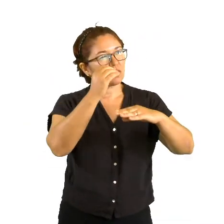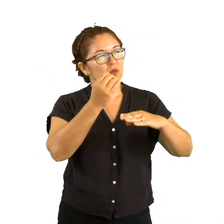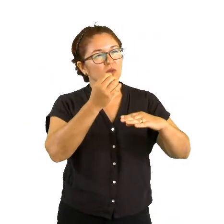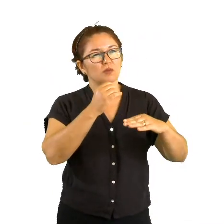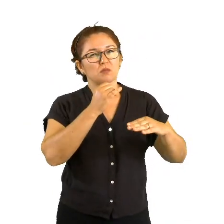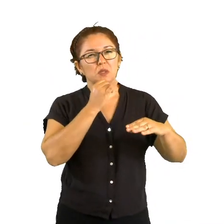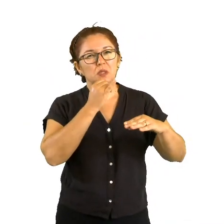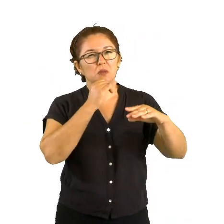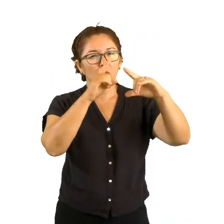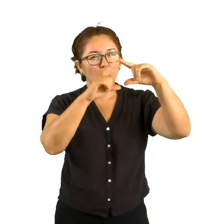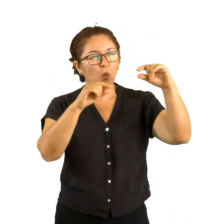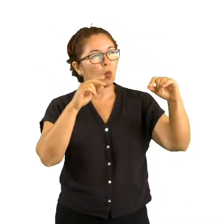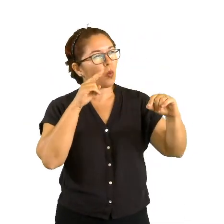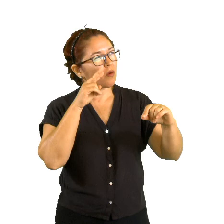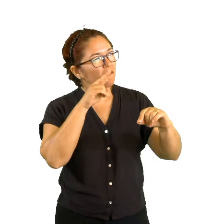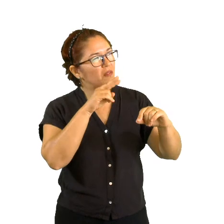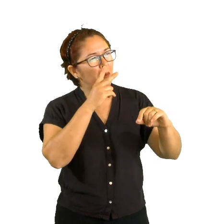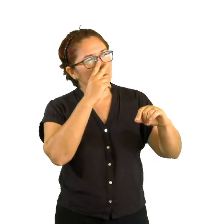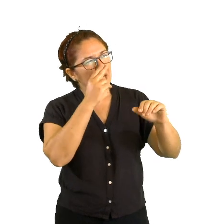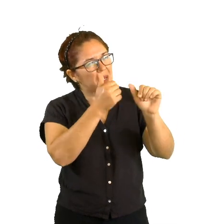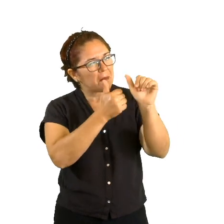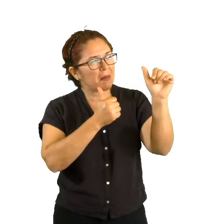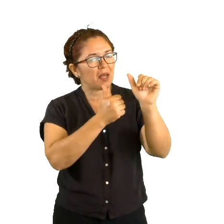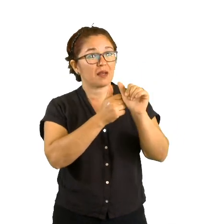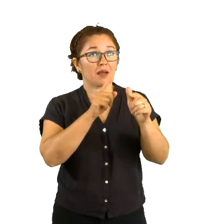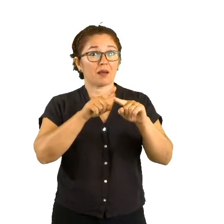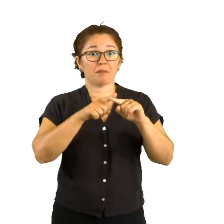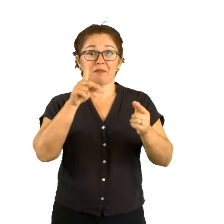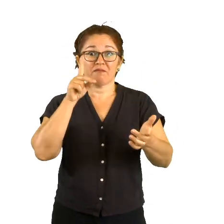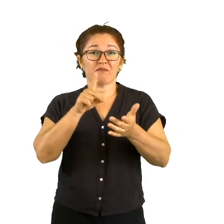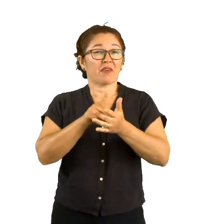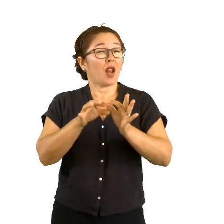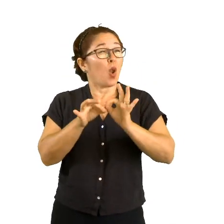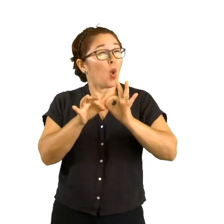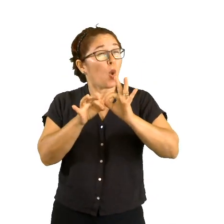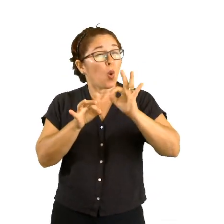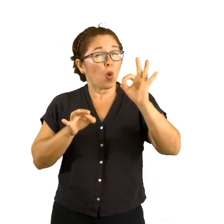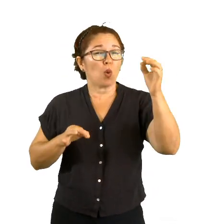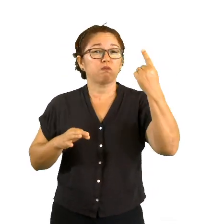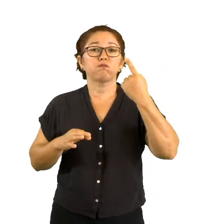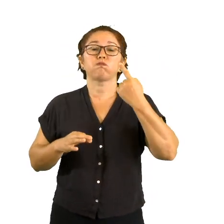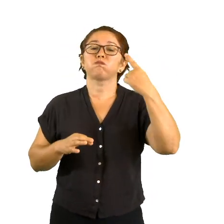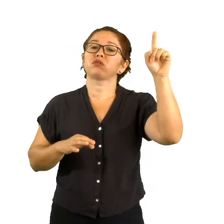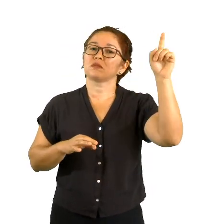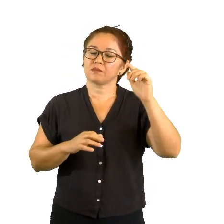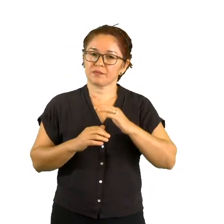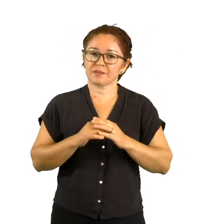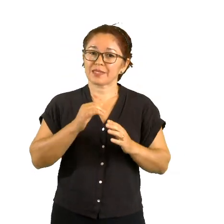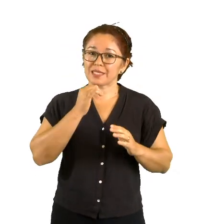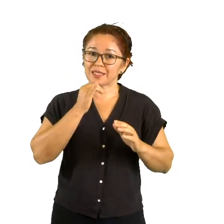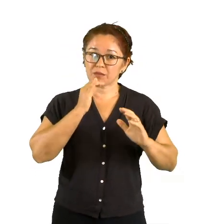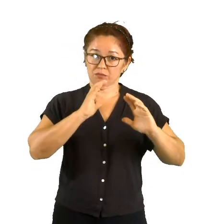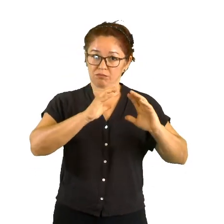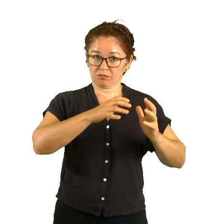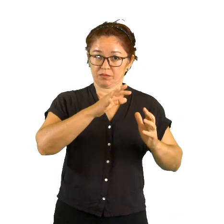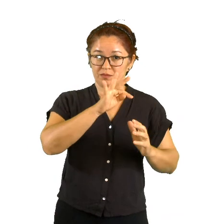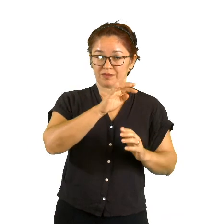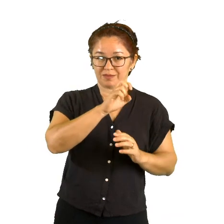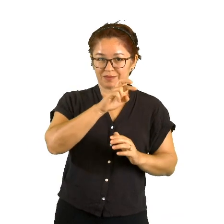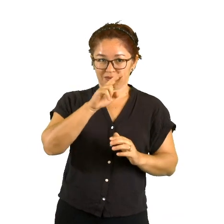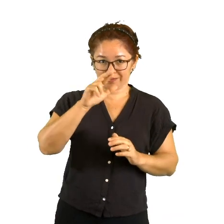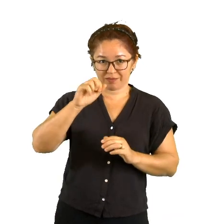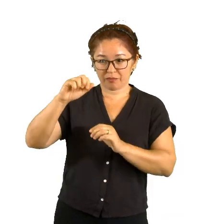Terra. A estrutura ou a composição da Lua é um pouco parecida com a estrutura da Terra. A Lua ela